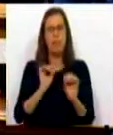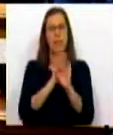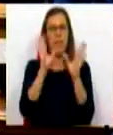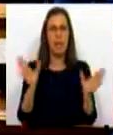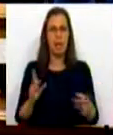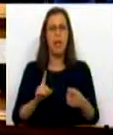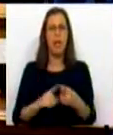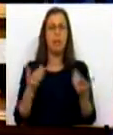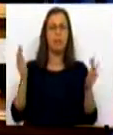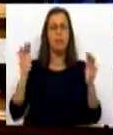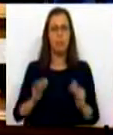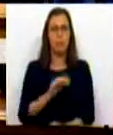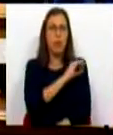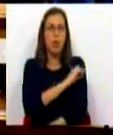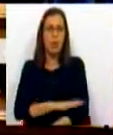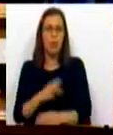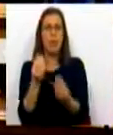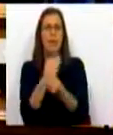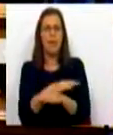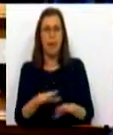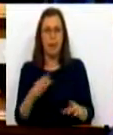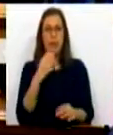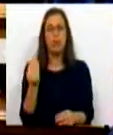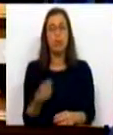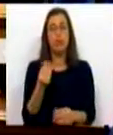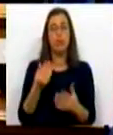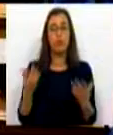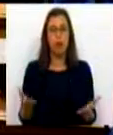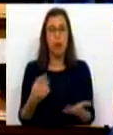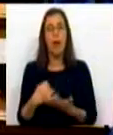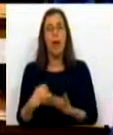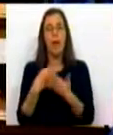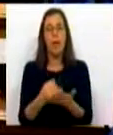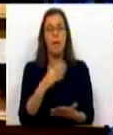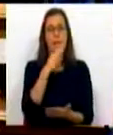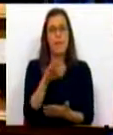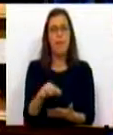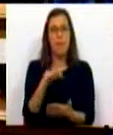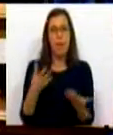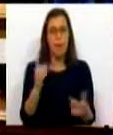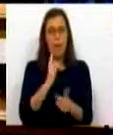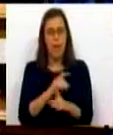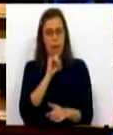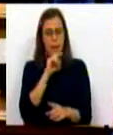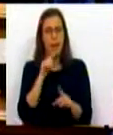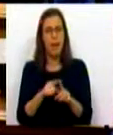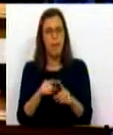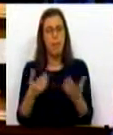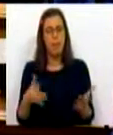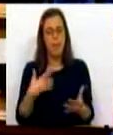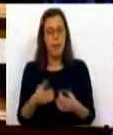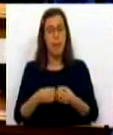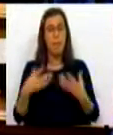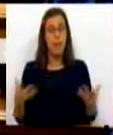claros: diminuir a pobreza das crianças e dos jovens e apoiar as famílias na sua capacidade de terem cada